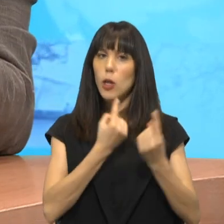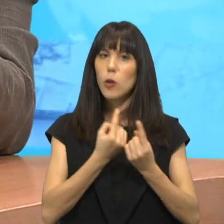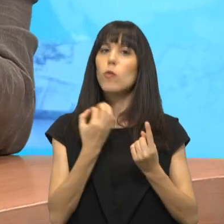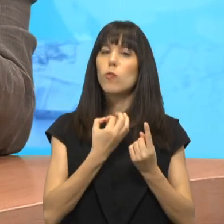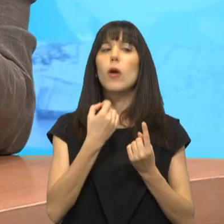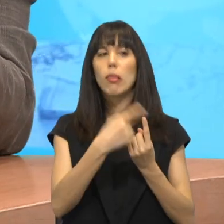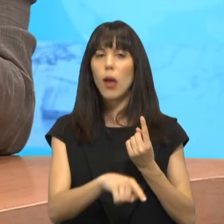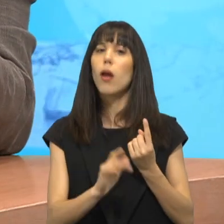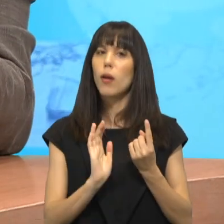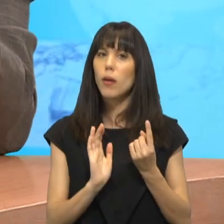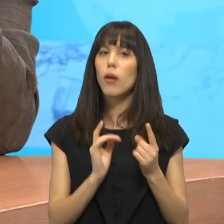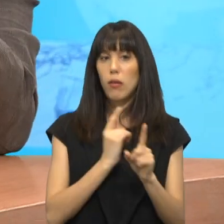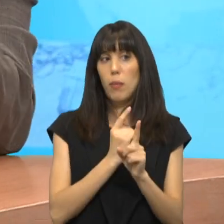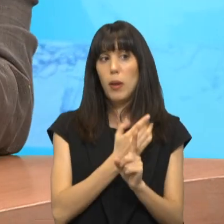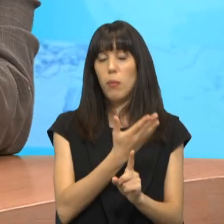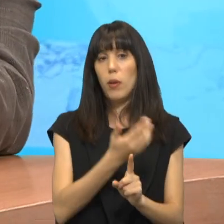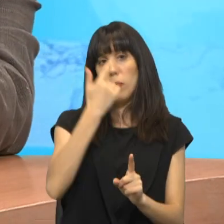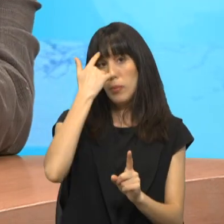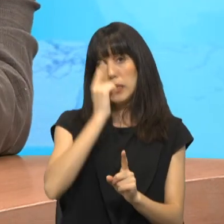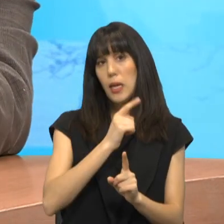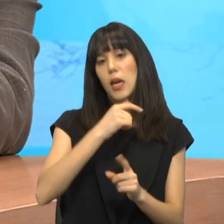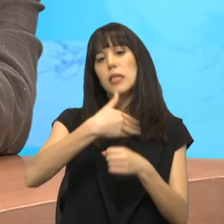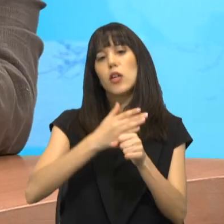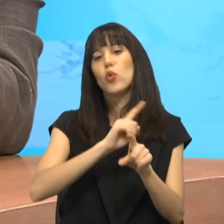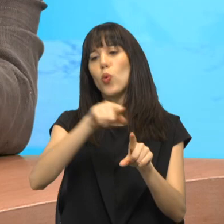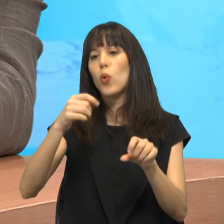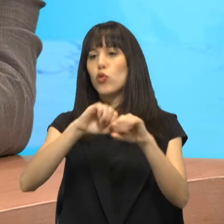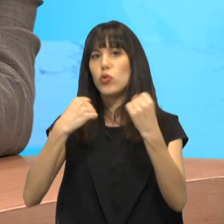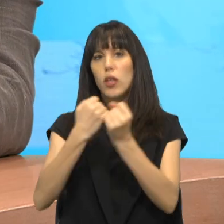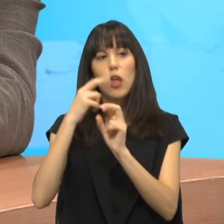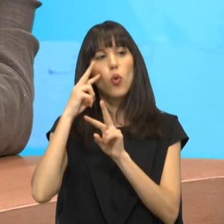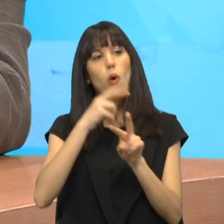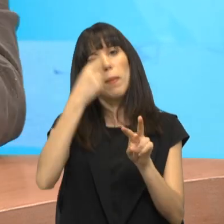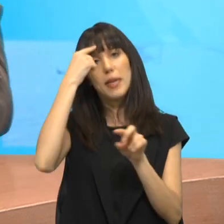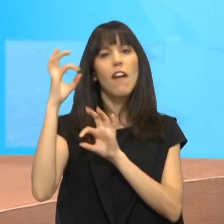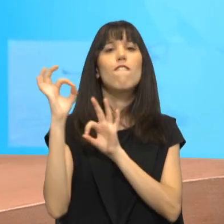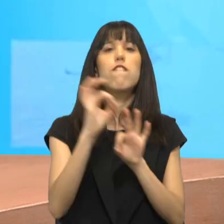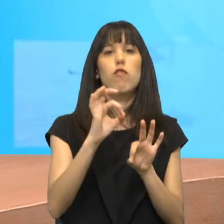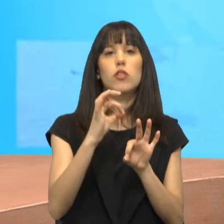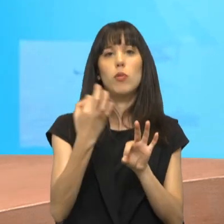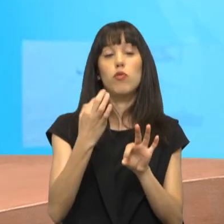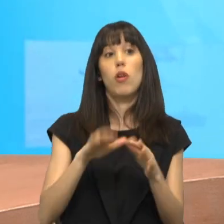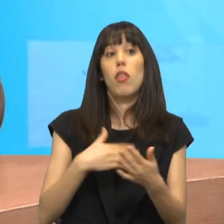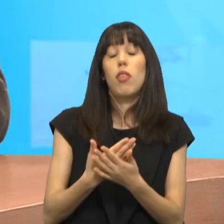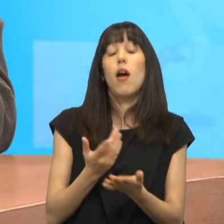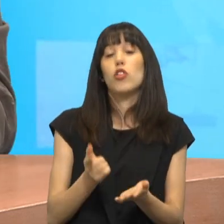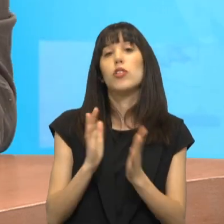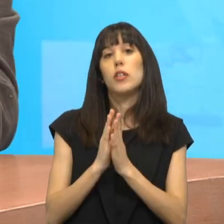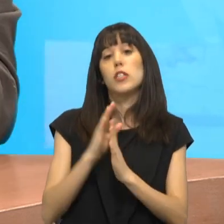prerrogativas que não deixavam de ser entendidas pelos outros setores da sociedade como um favorecimento. E, portanto, isso tornava a Igreja Católica, de alguma maneira,